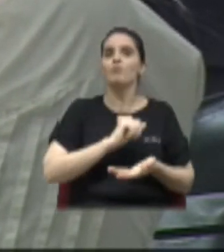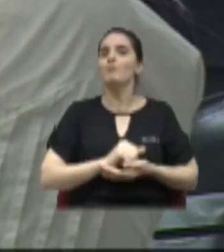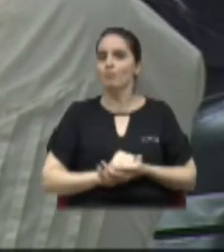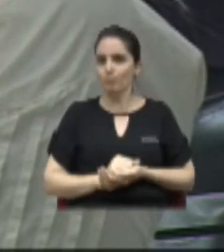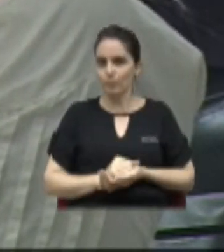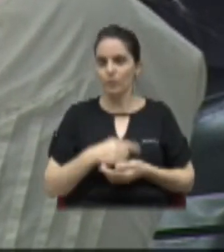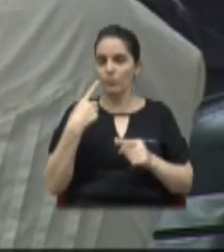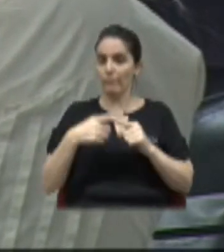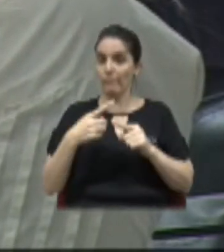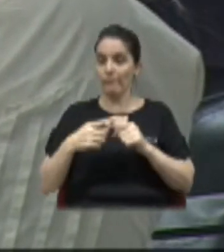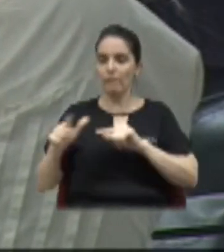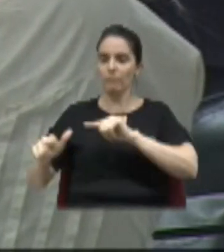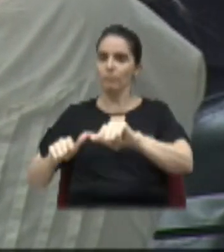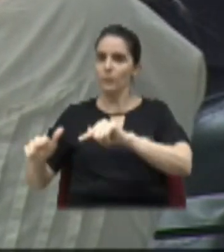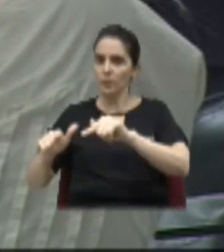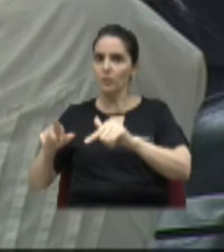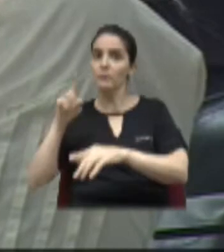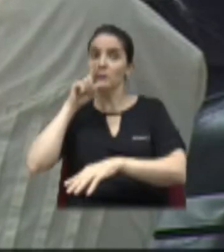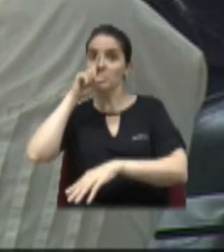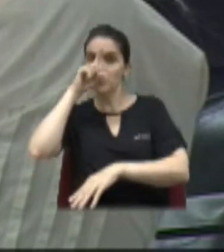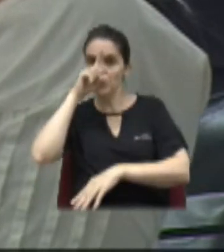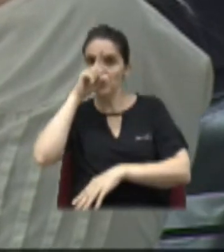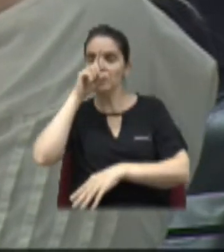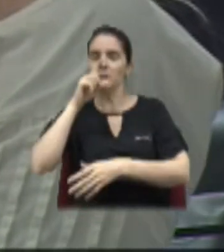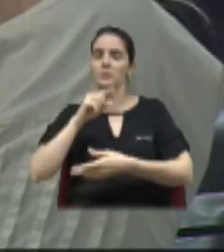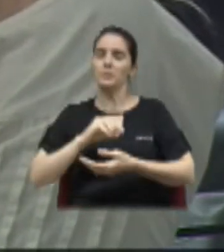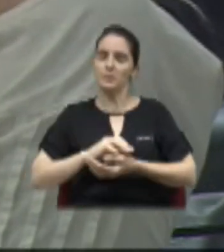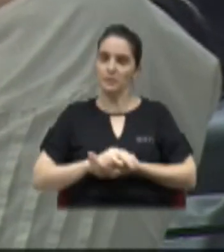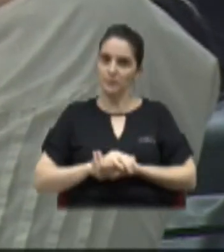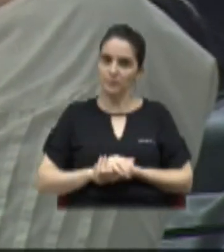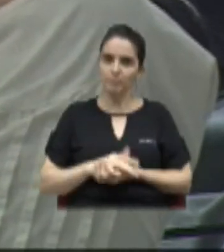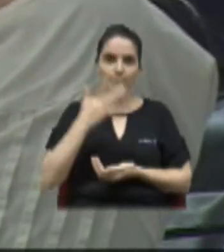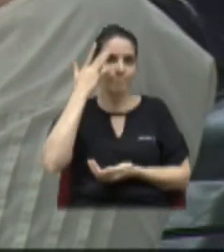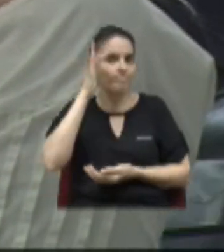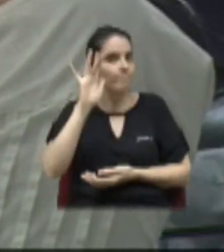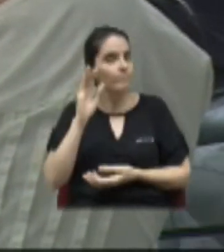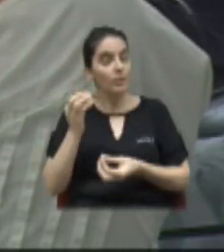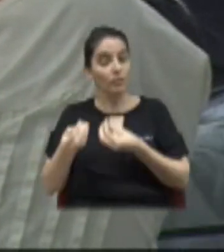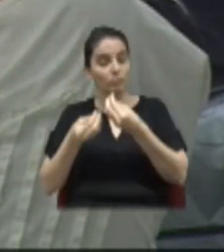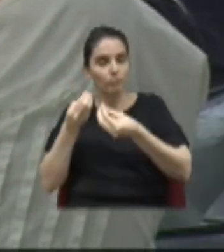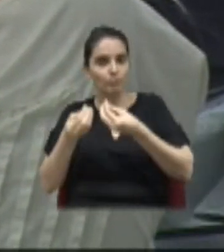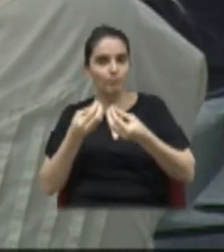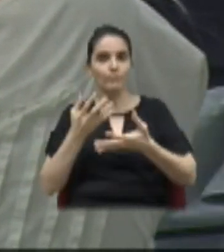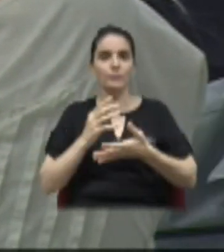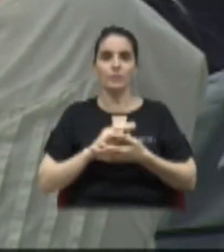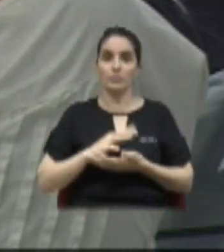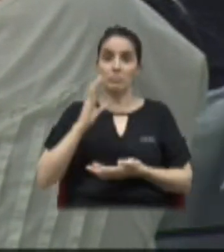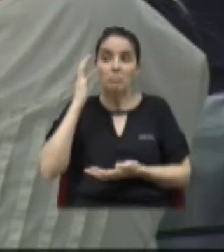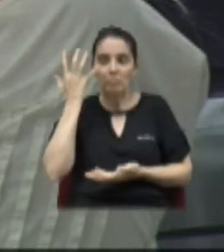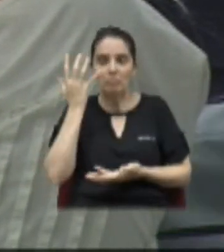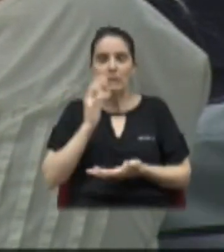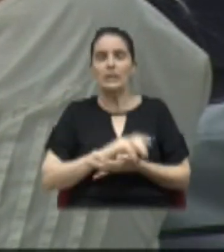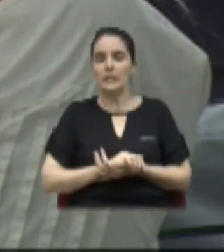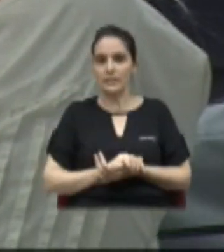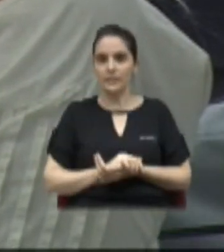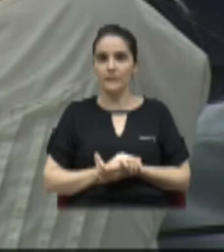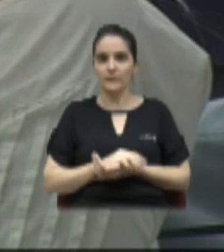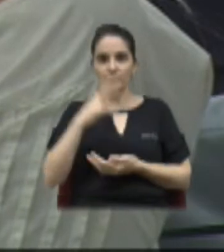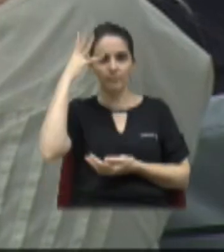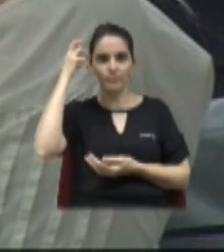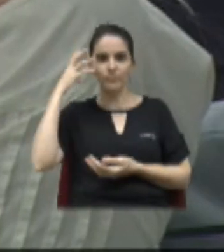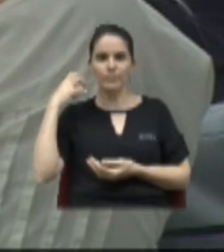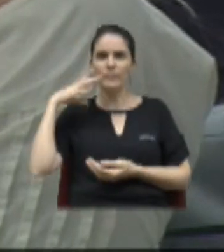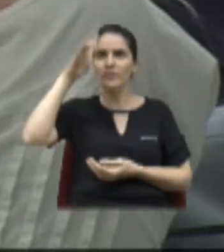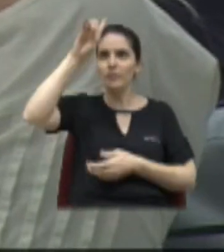têm um trabalho que sai de manhã e a gente não sabe o final do dia. Mas por isso que eu peço que Deus